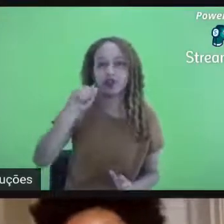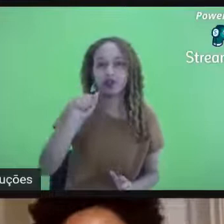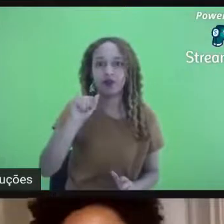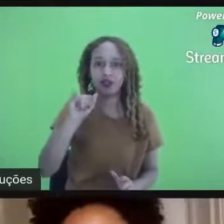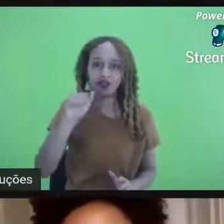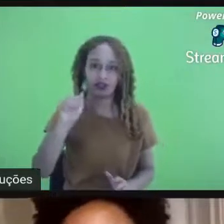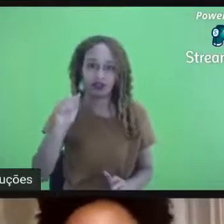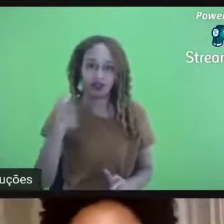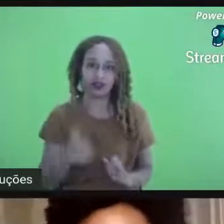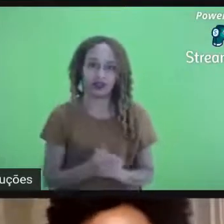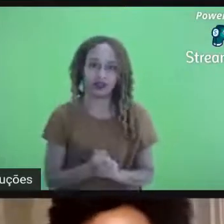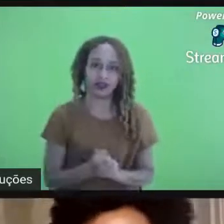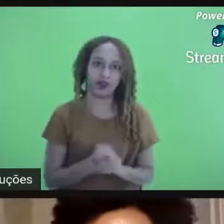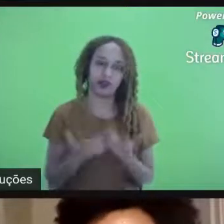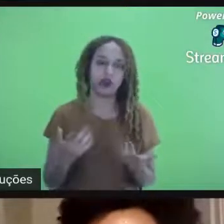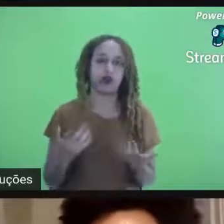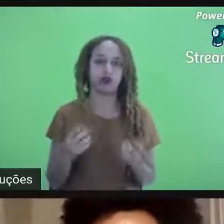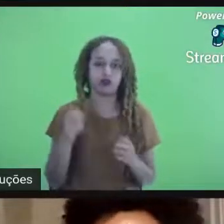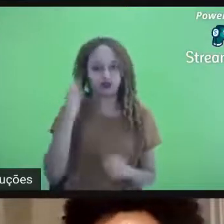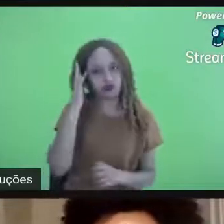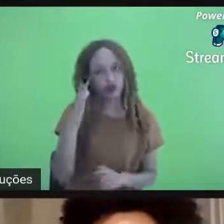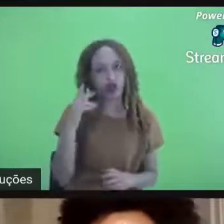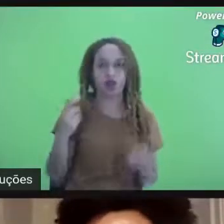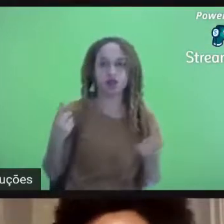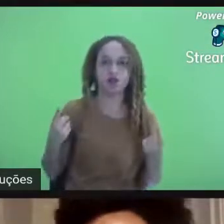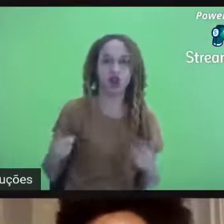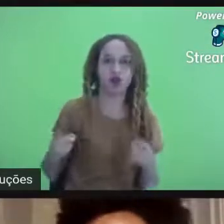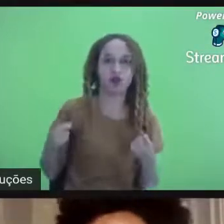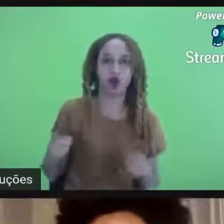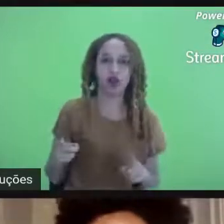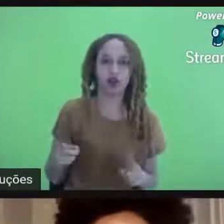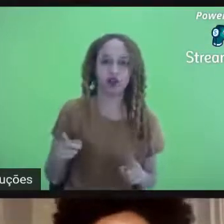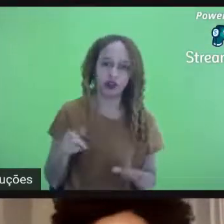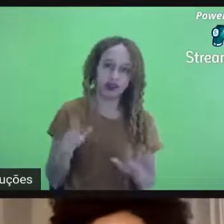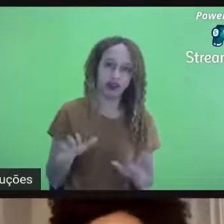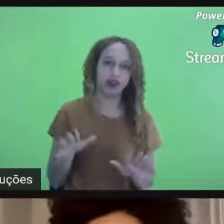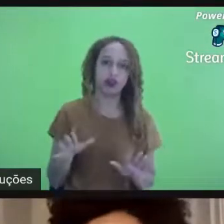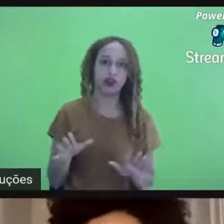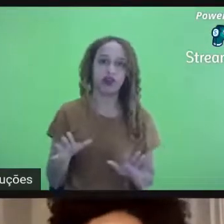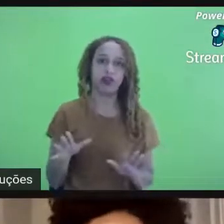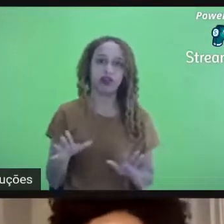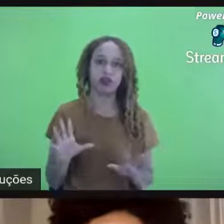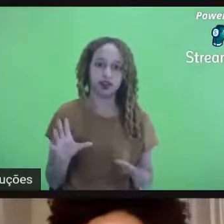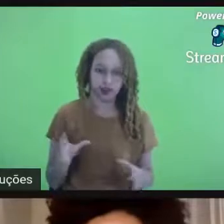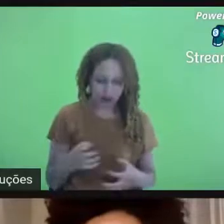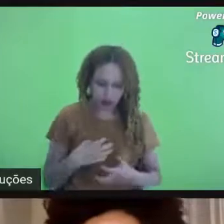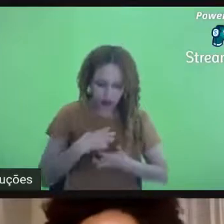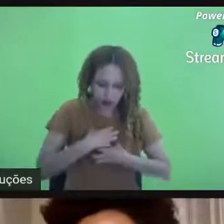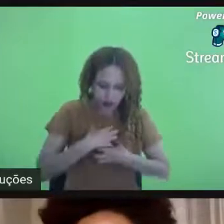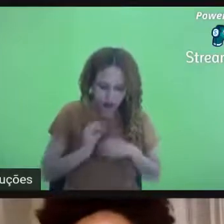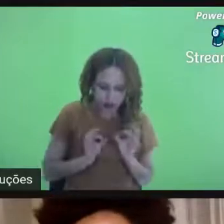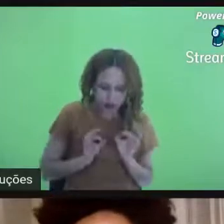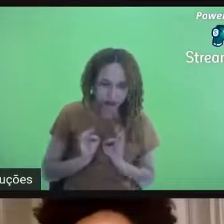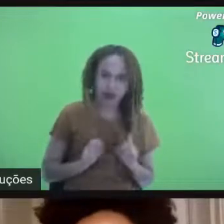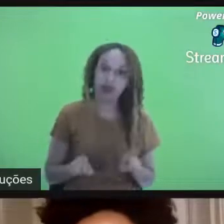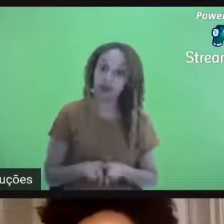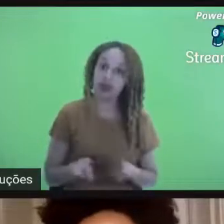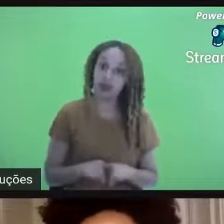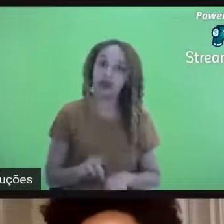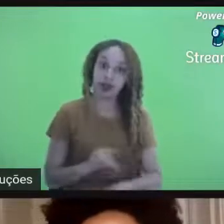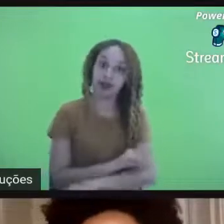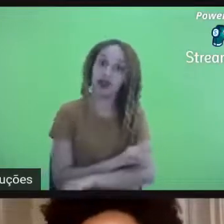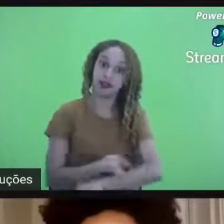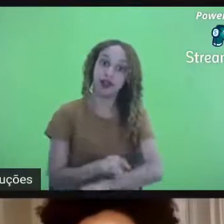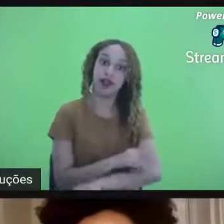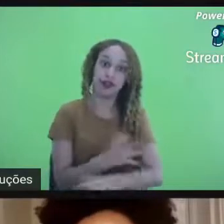está questionando, fazendo a provocação e dizendo que a autoconstrução também é arquitetura, né? A gente está num caminho de